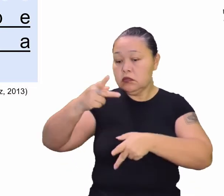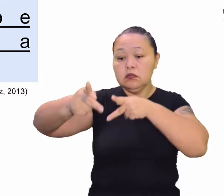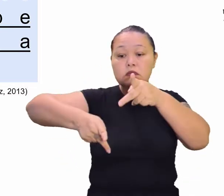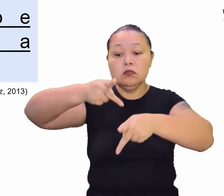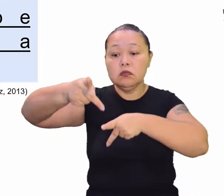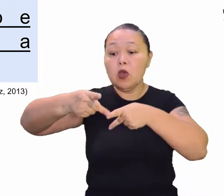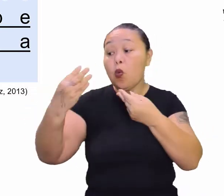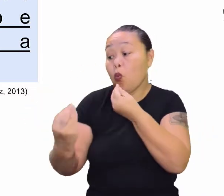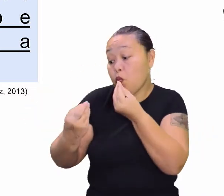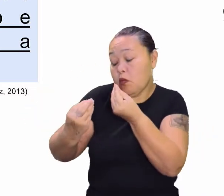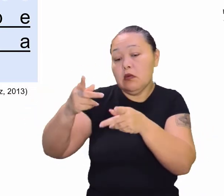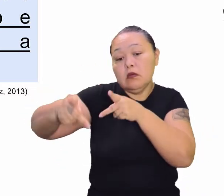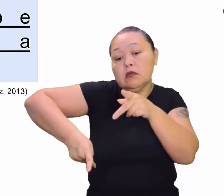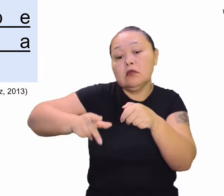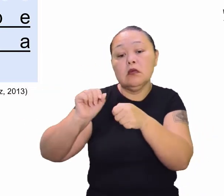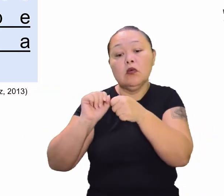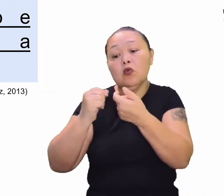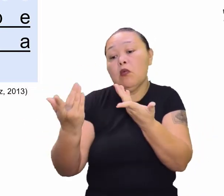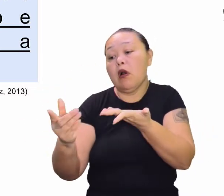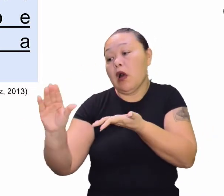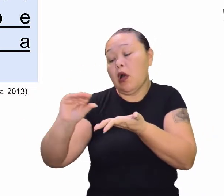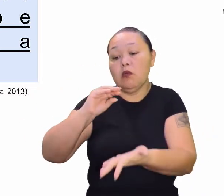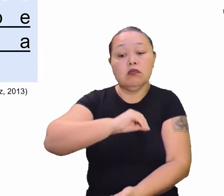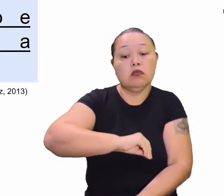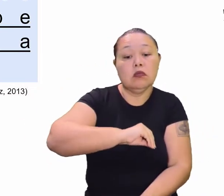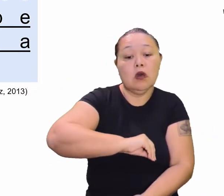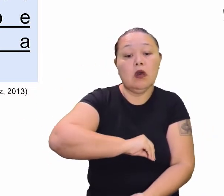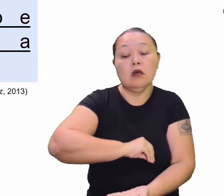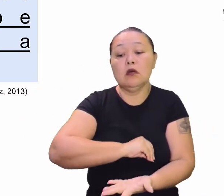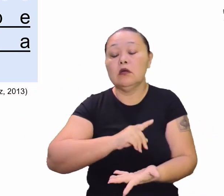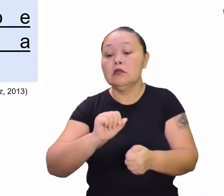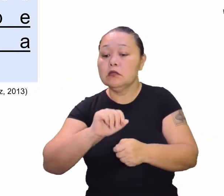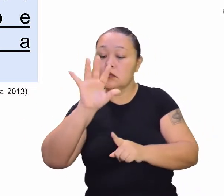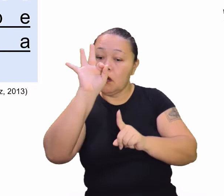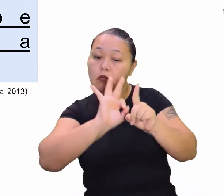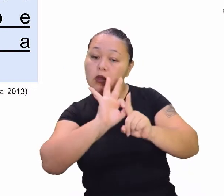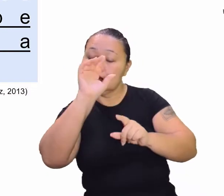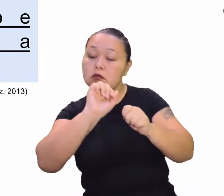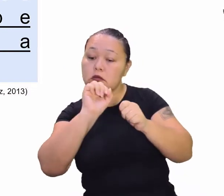populações, como nível de renda, grau de analfabetismo,